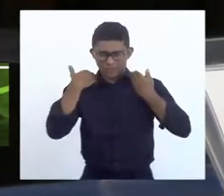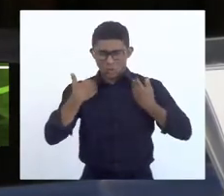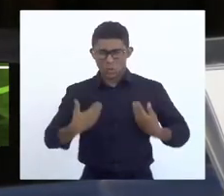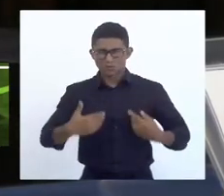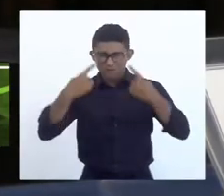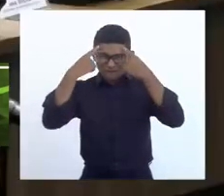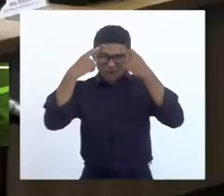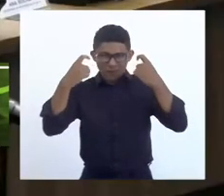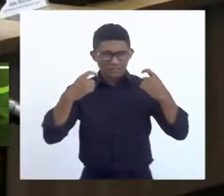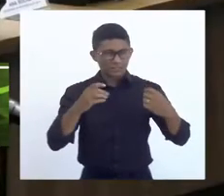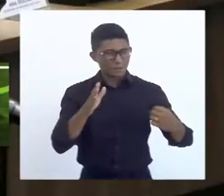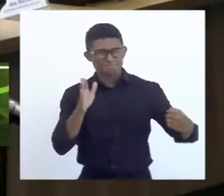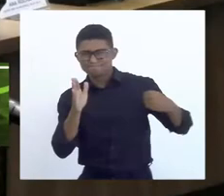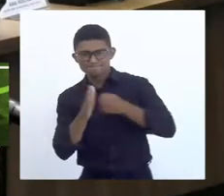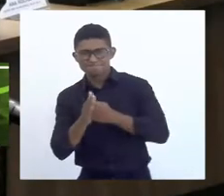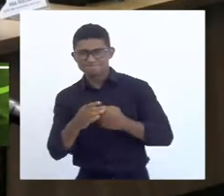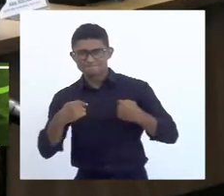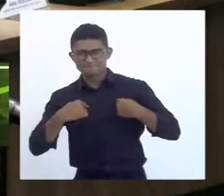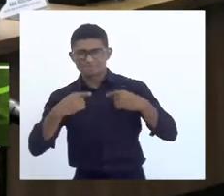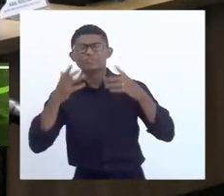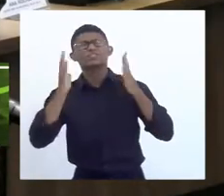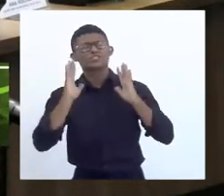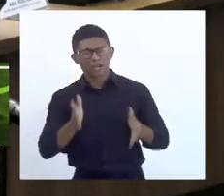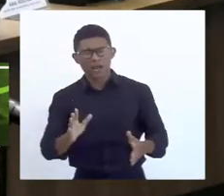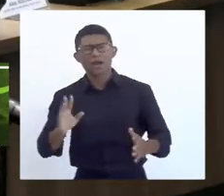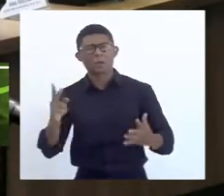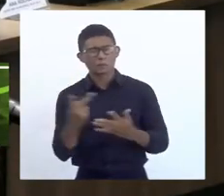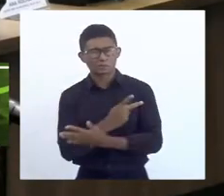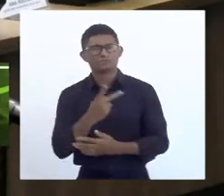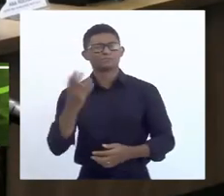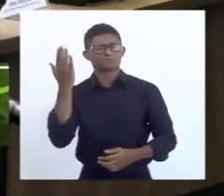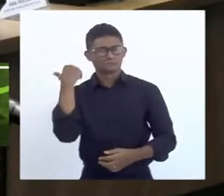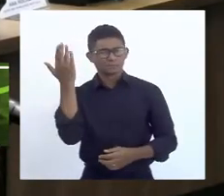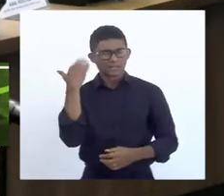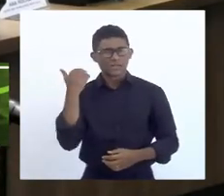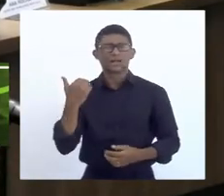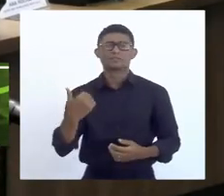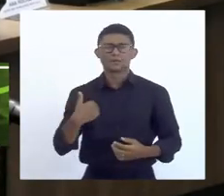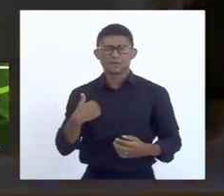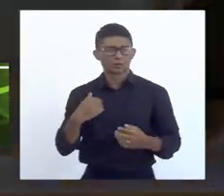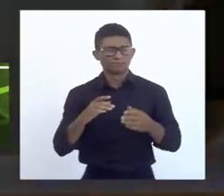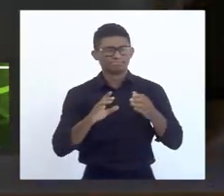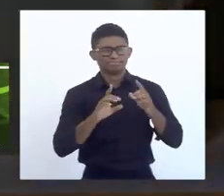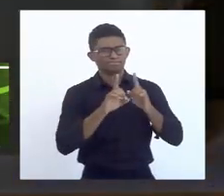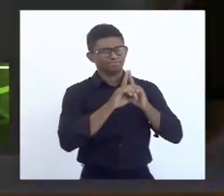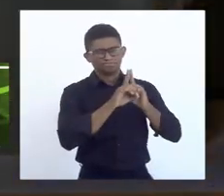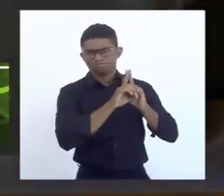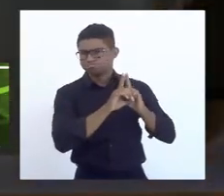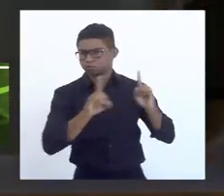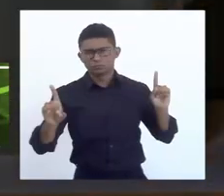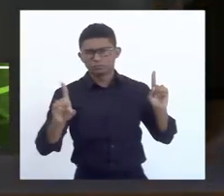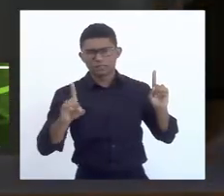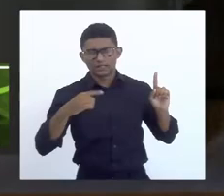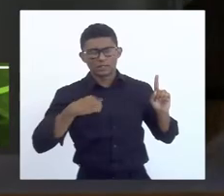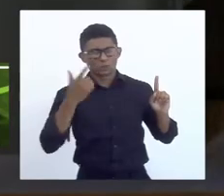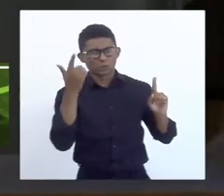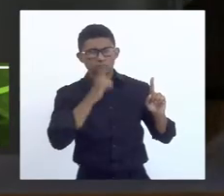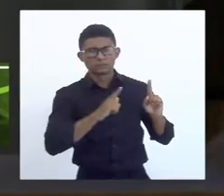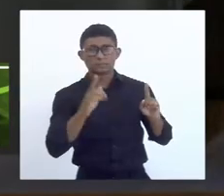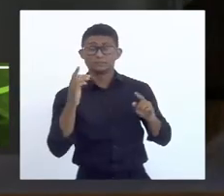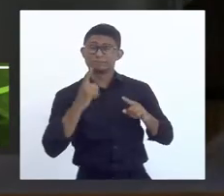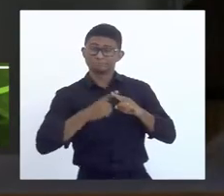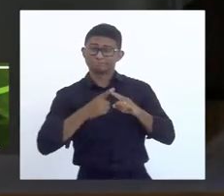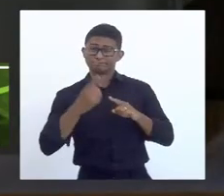vítima, eu me livrei do meu agressor. Eu tive uma opção, eu tive uma escolha de sair de um